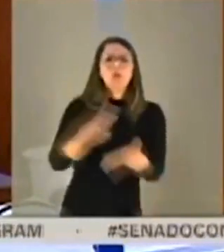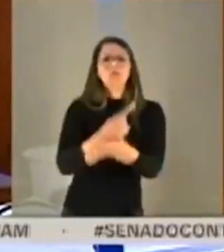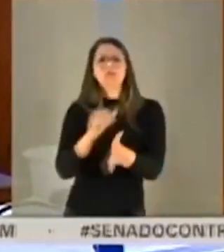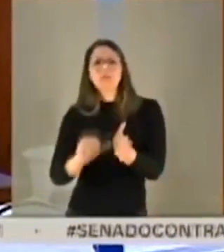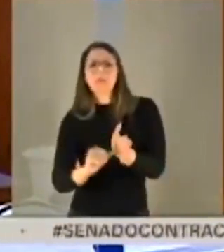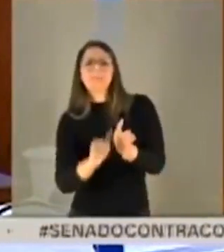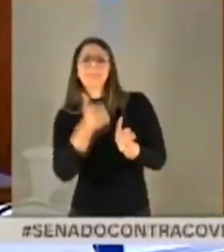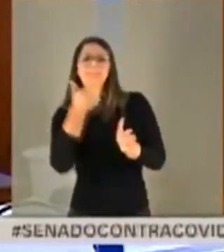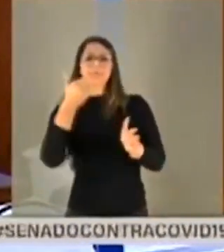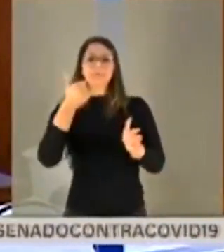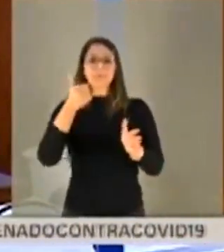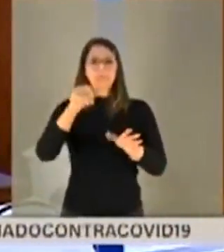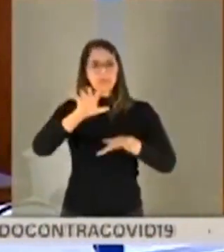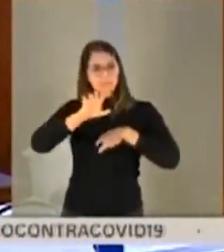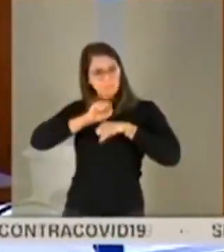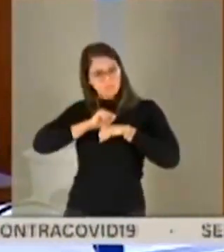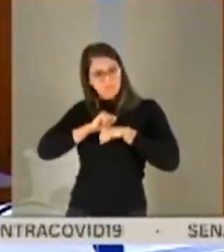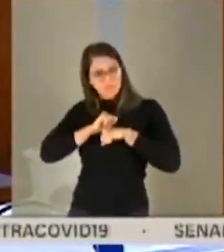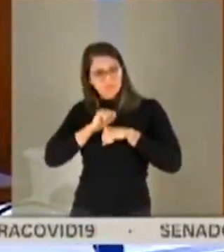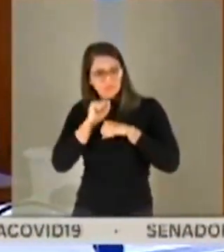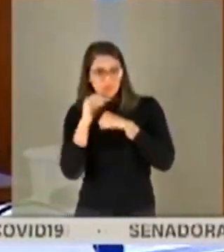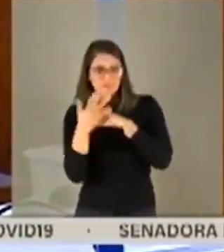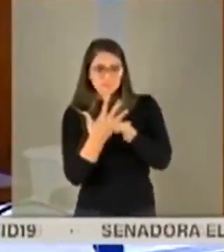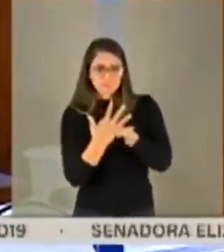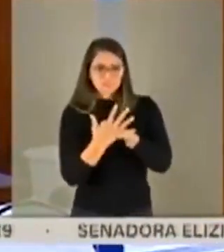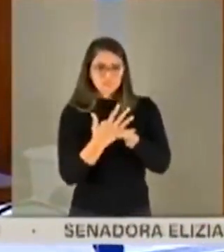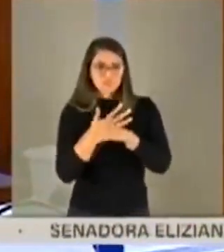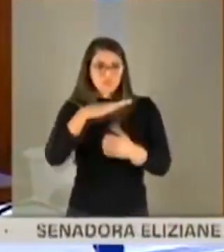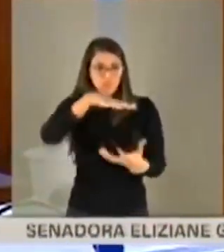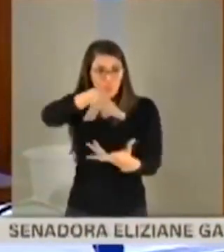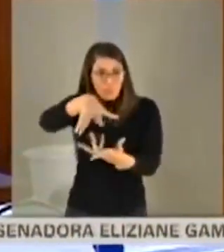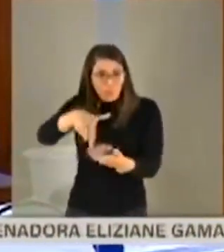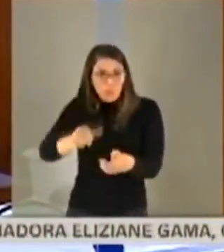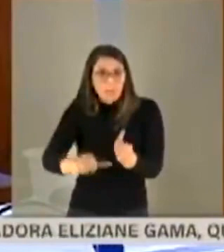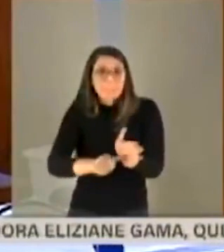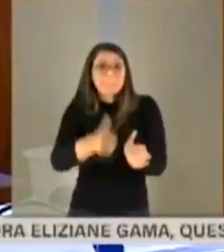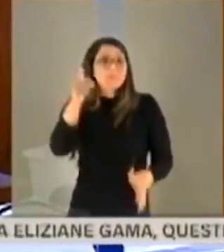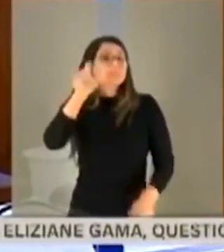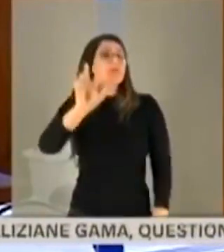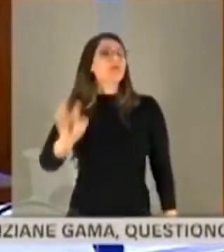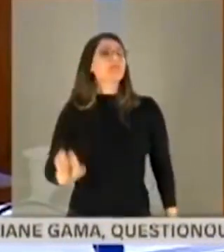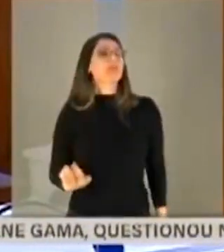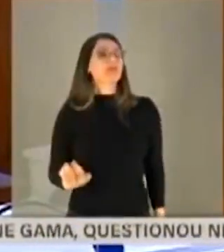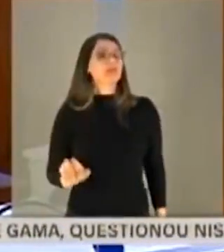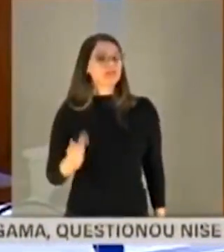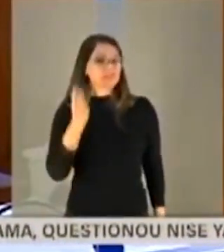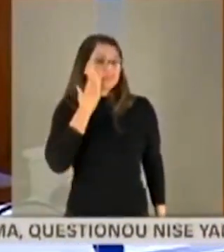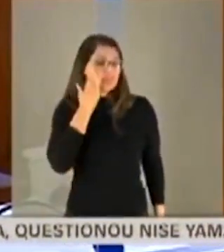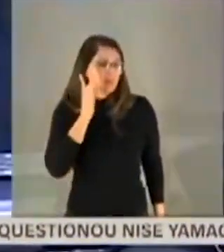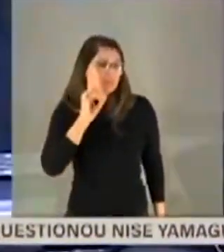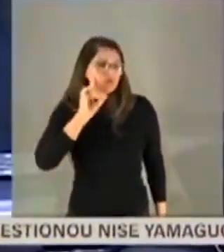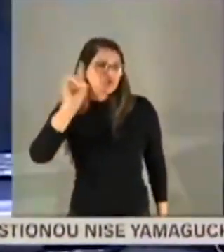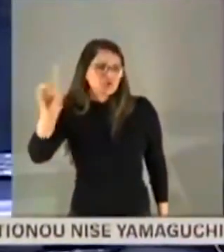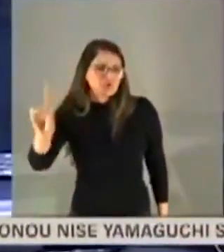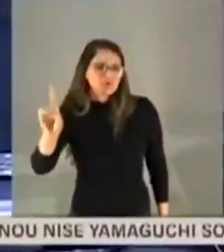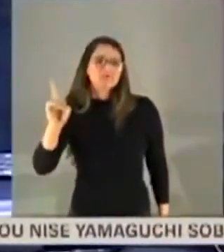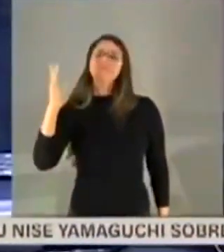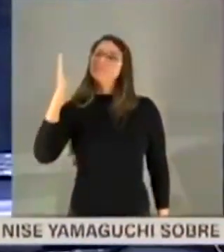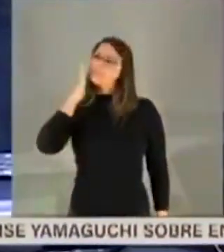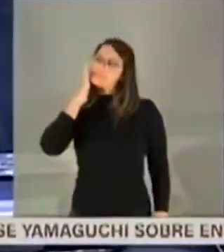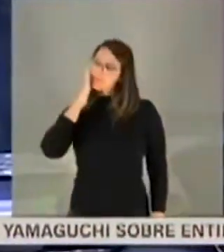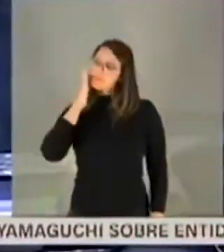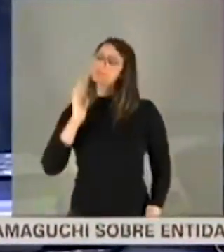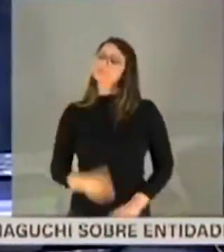primeira manifestação do coronavírus no mundo? O primeiro caso no mundo. A senhora sabe a data? Sim.